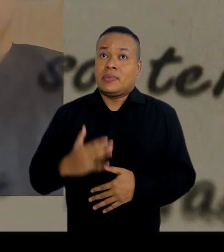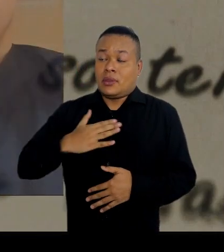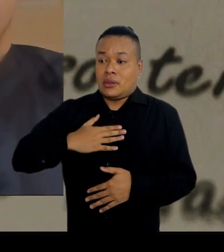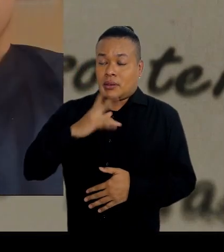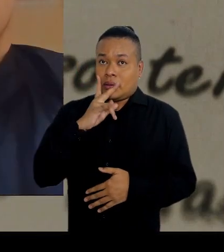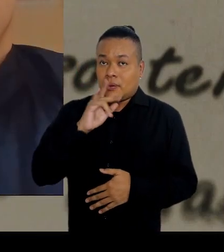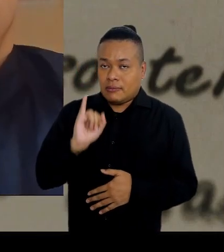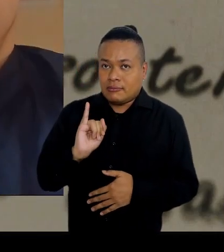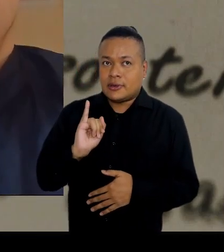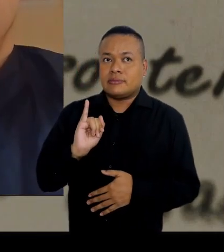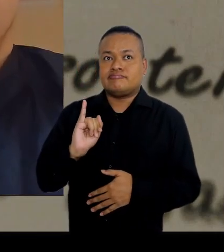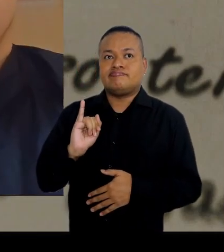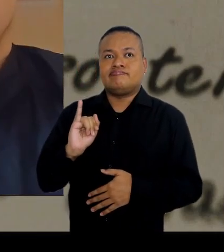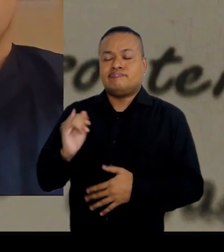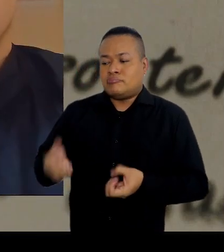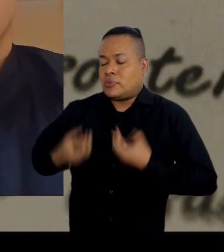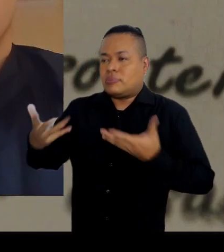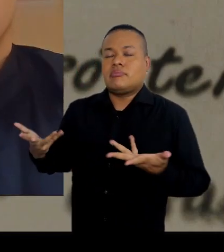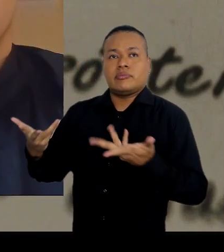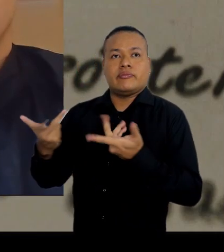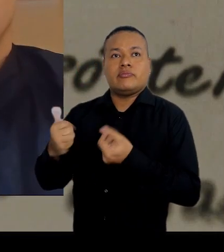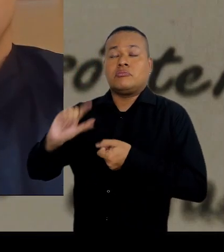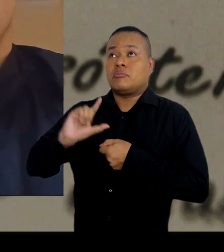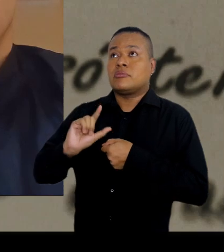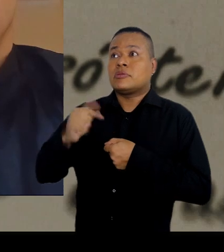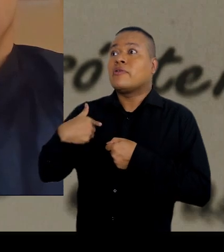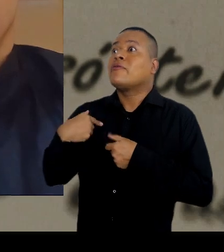Meu pai, um grande poeta,